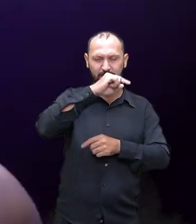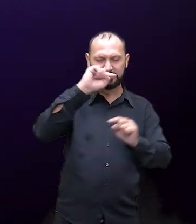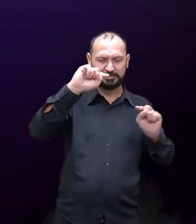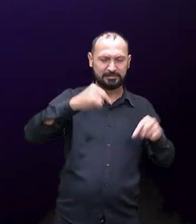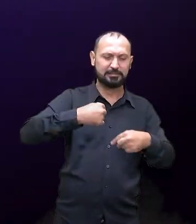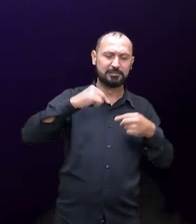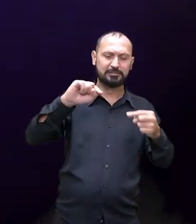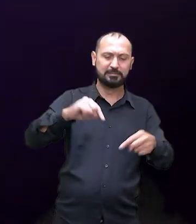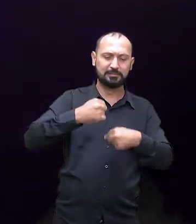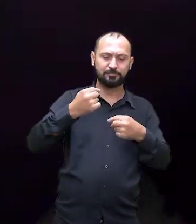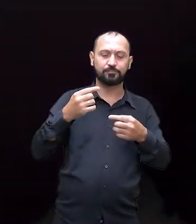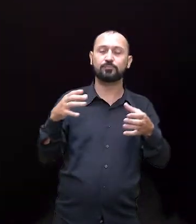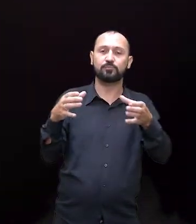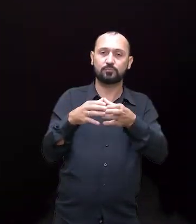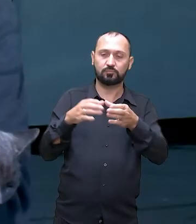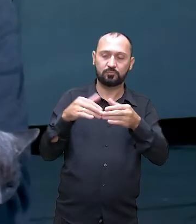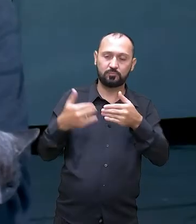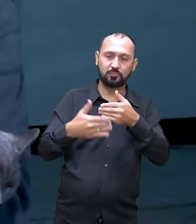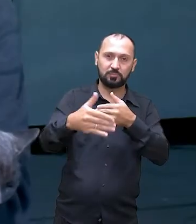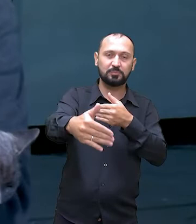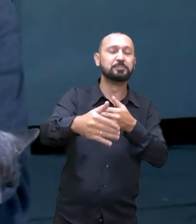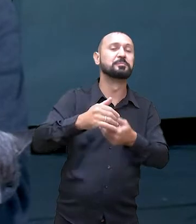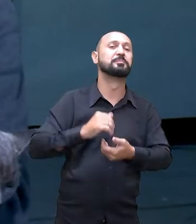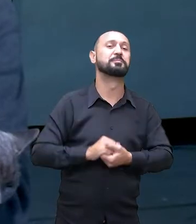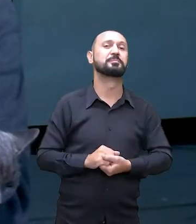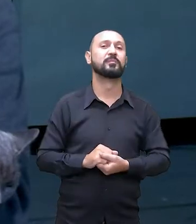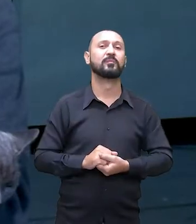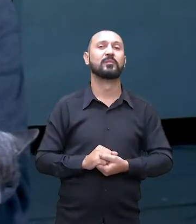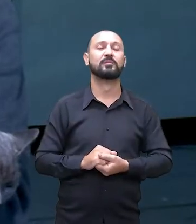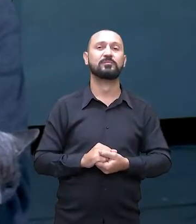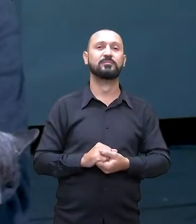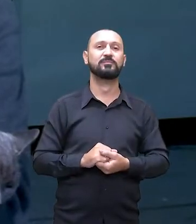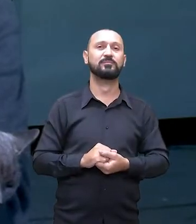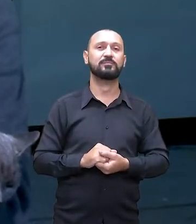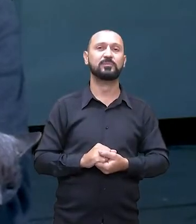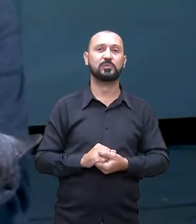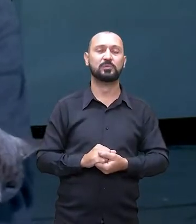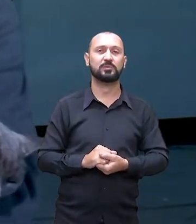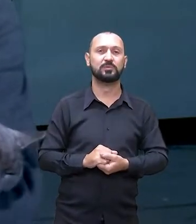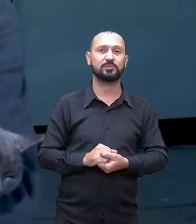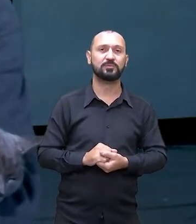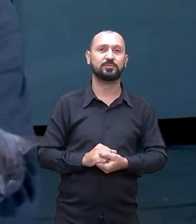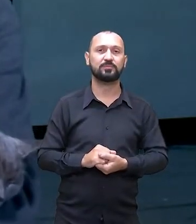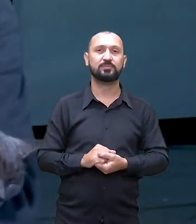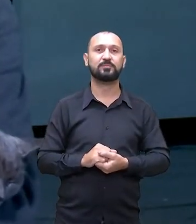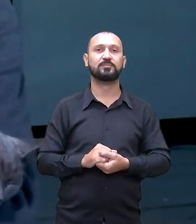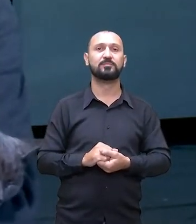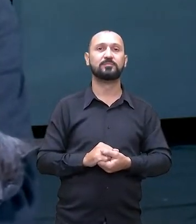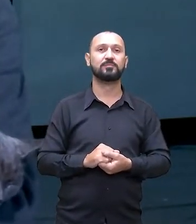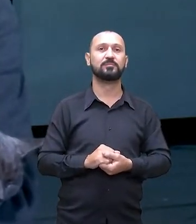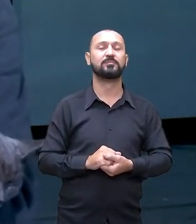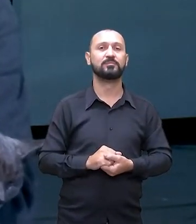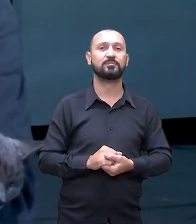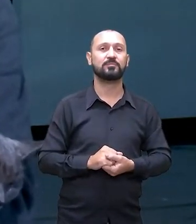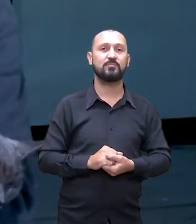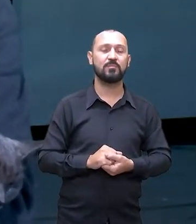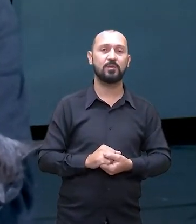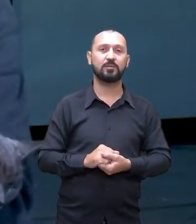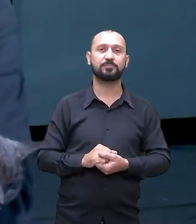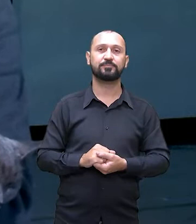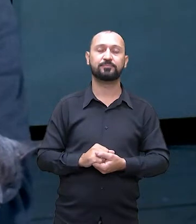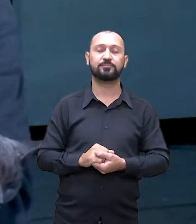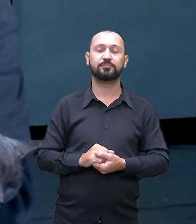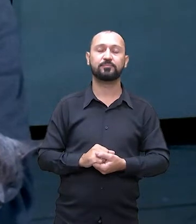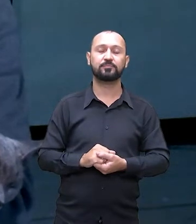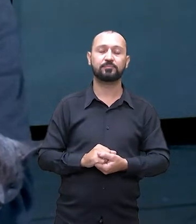E quando você também depara com toda a estrutura que você começa a entender, porque eu me senti completamente ignorante, né?